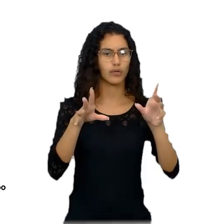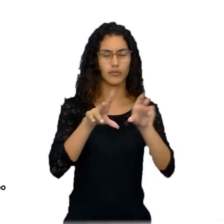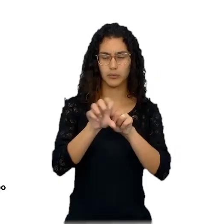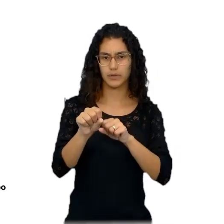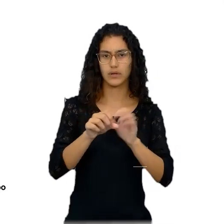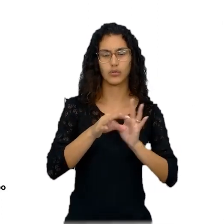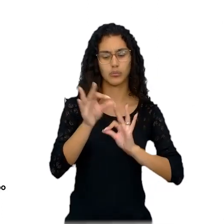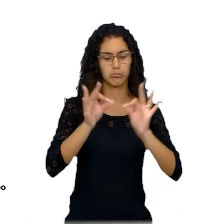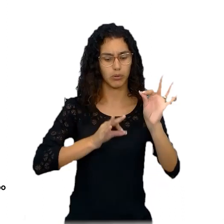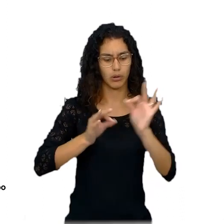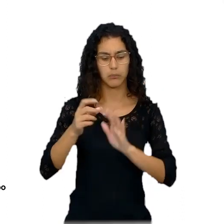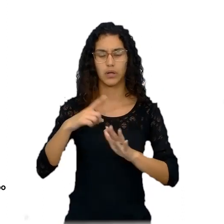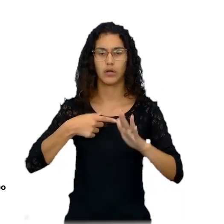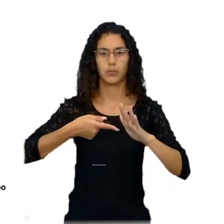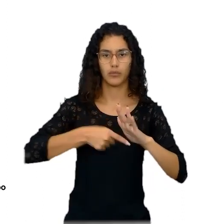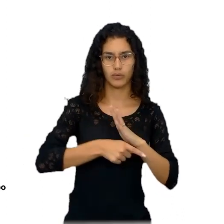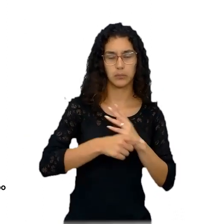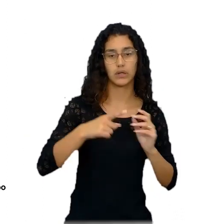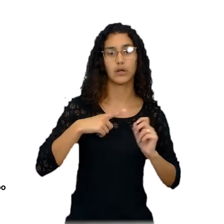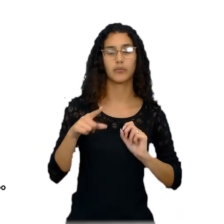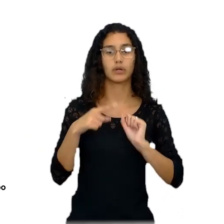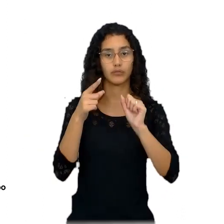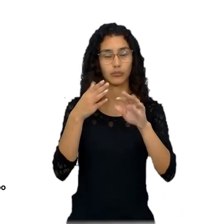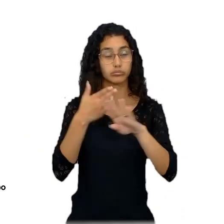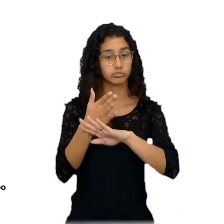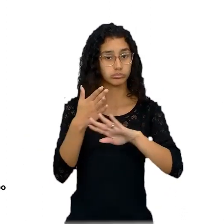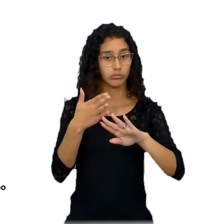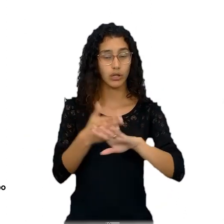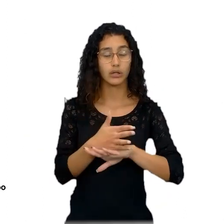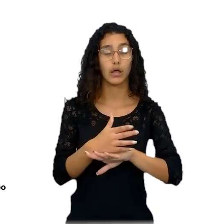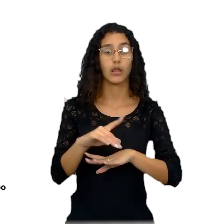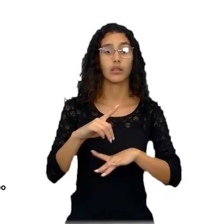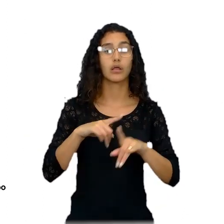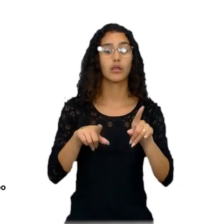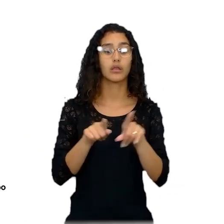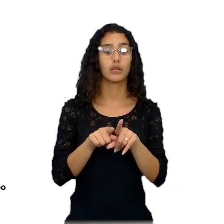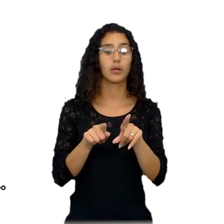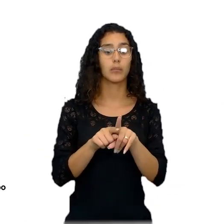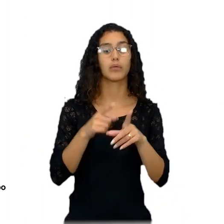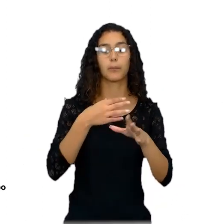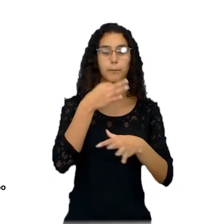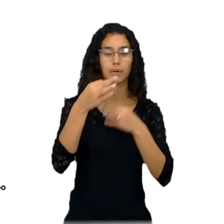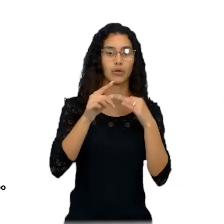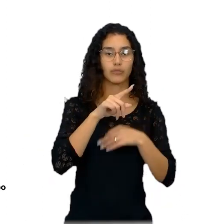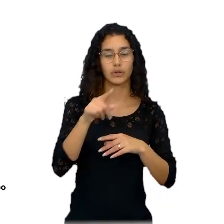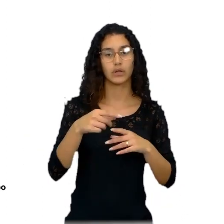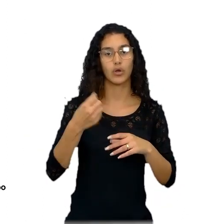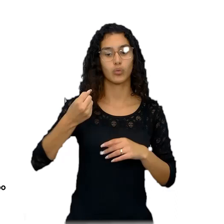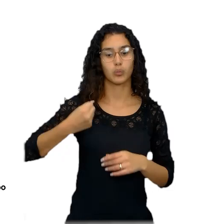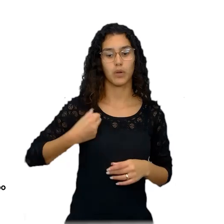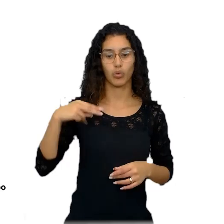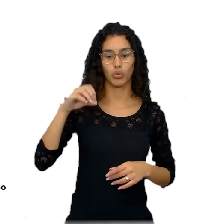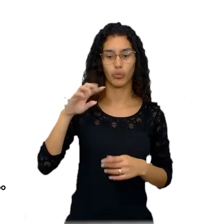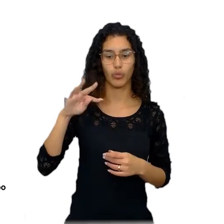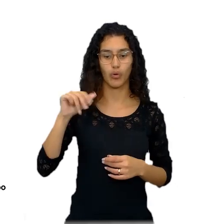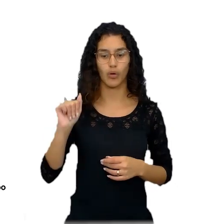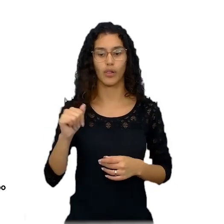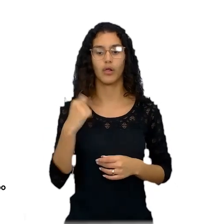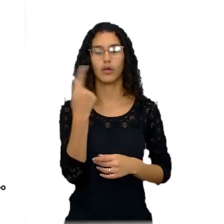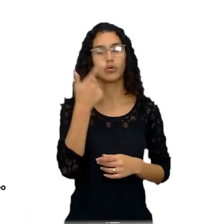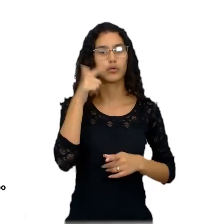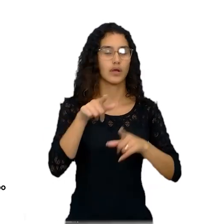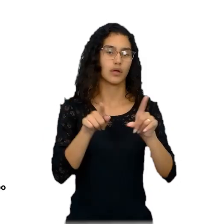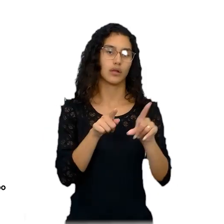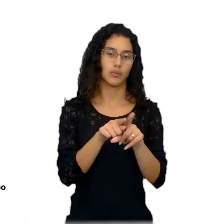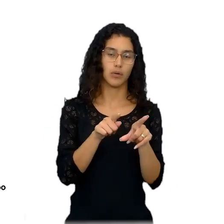do Programa de Recuperação e Aprofundamento. Vocês vão entrar, vão dar a opinião de vocês, uma nota de vocês, e aí a gente consegue